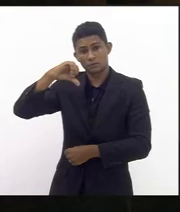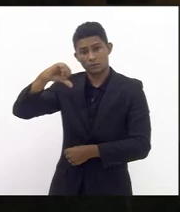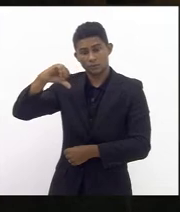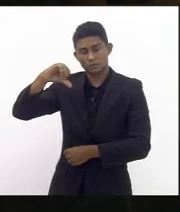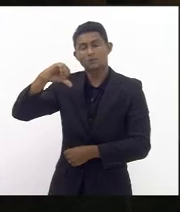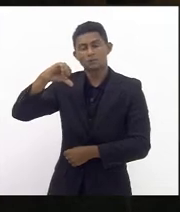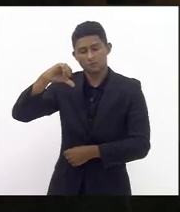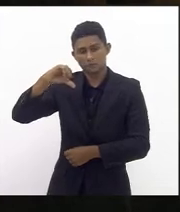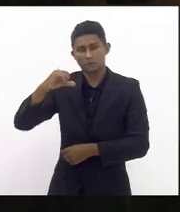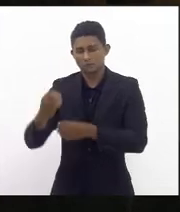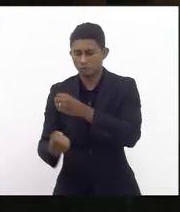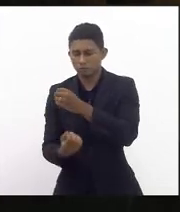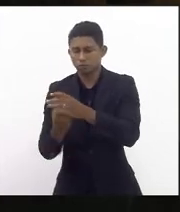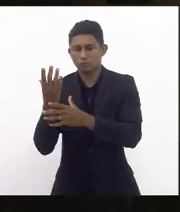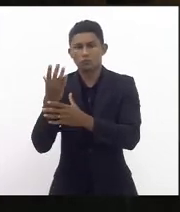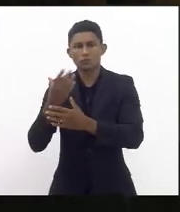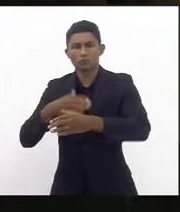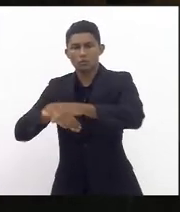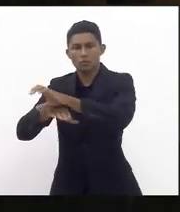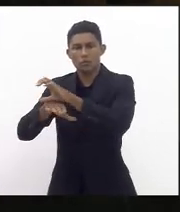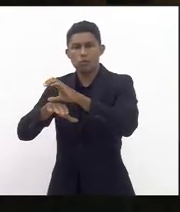1989.